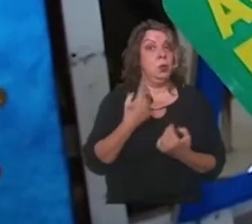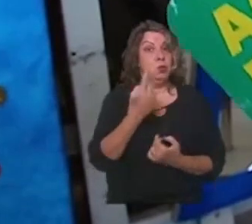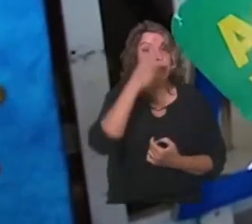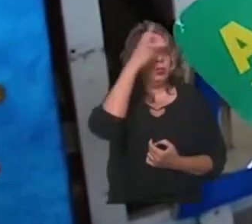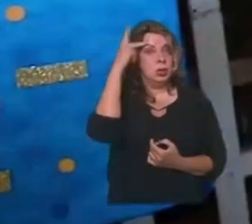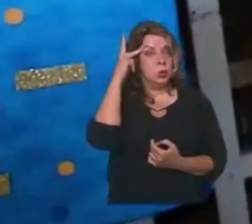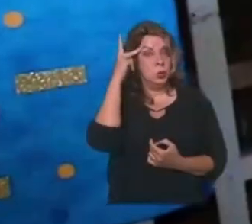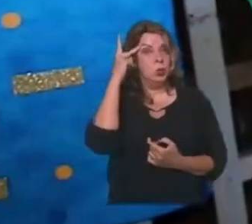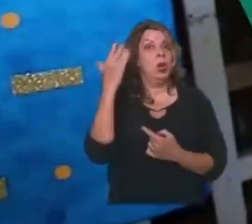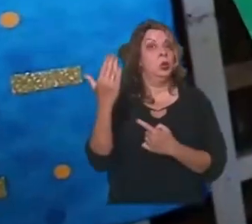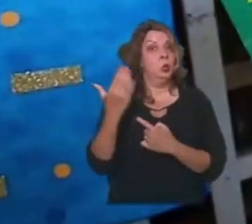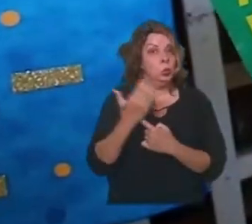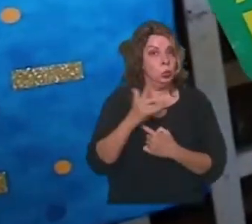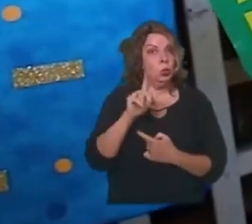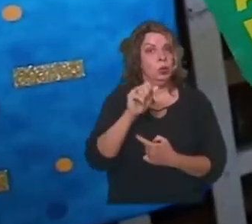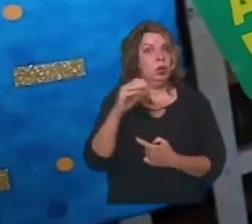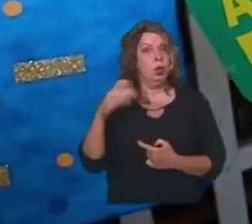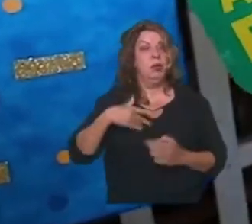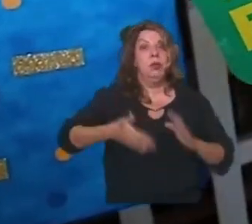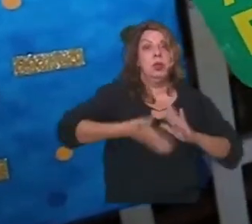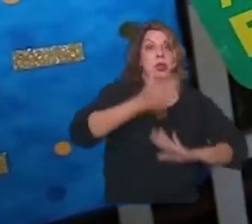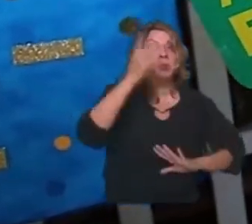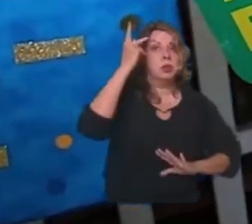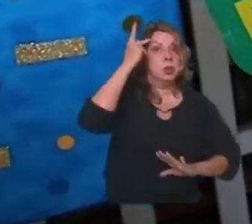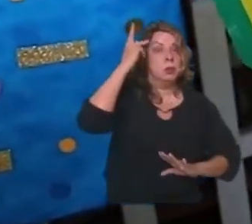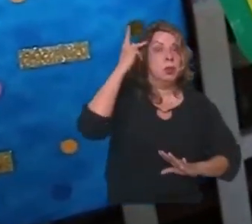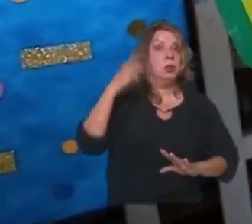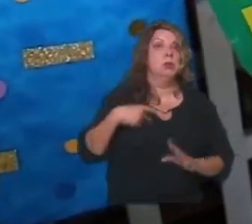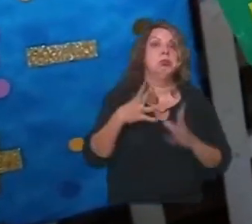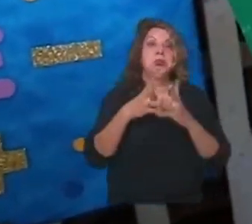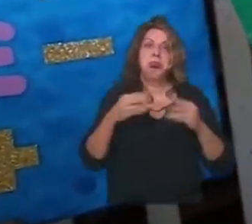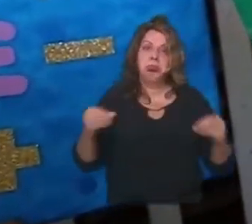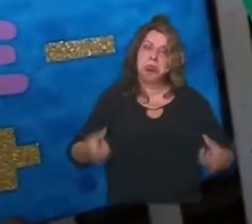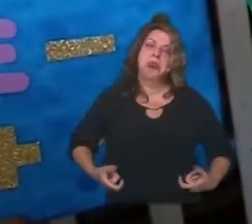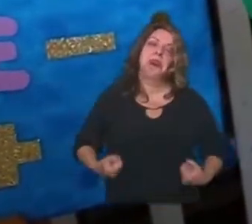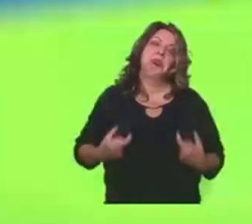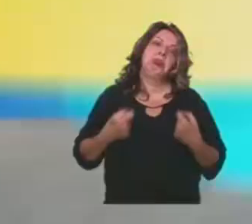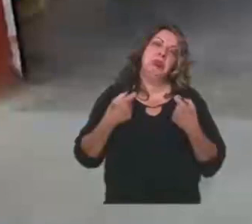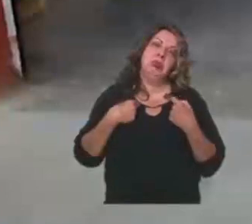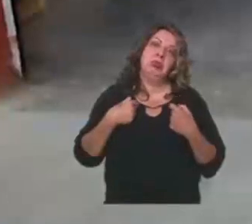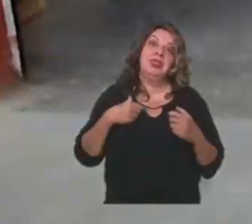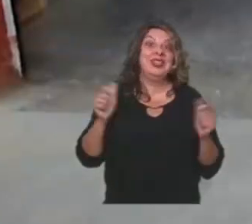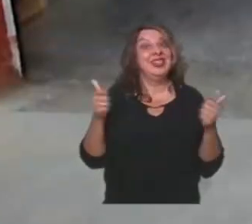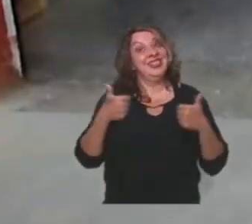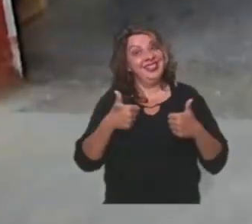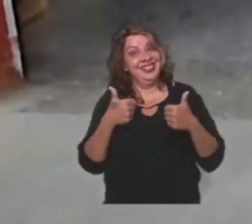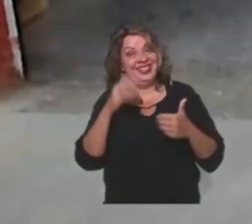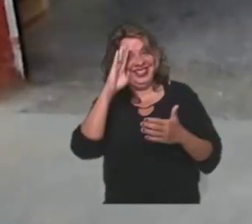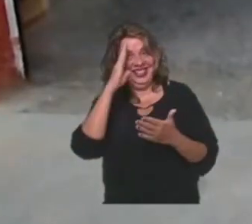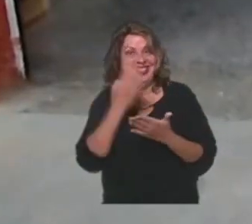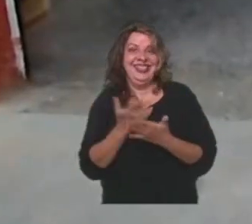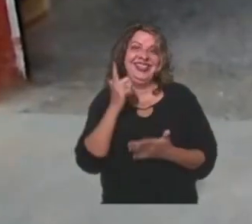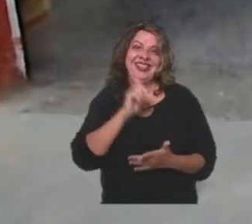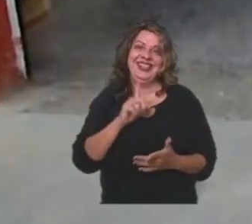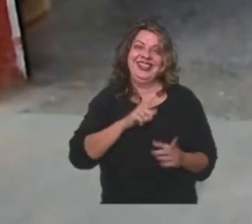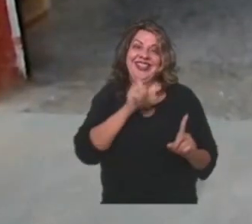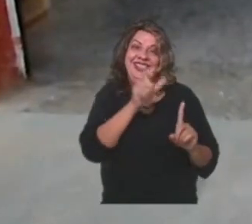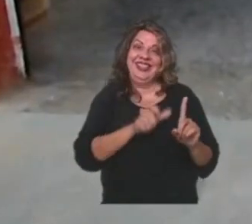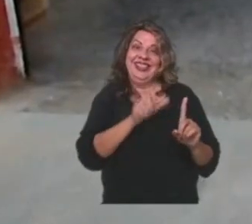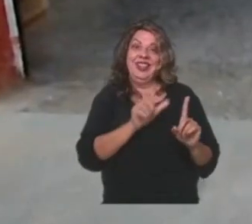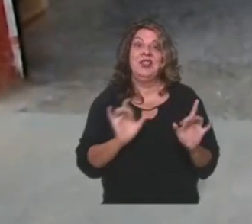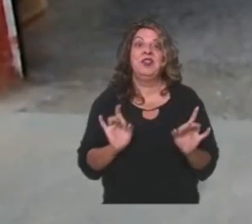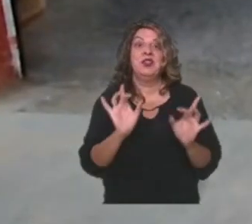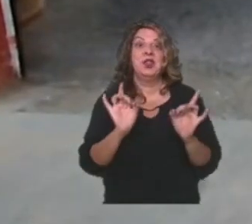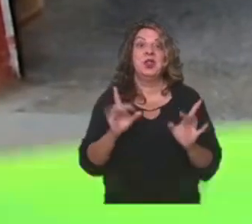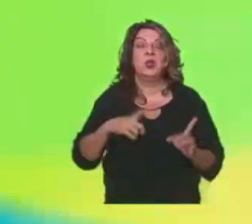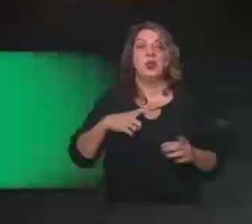graças a Deus foi curado. Olha gente, adquira você também o Caju Cap. Eu acreditei e ganhei. A promotora Pequente foi a Loura, da